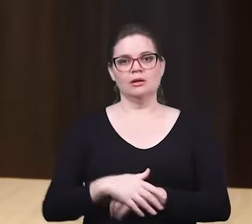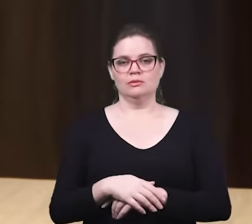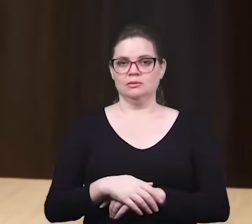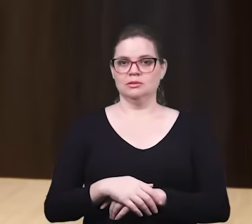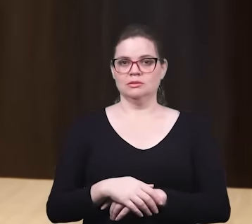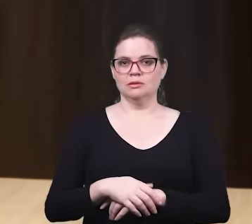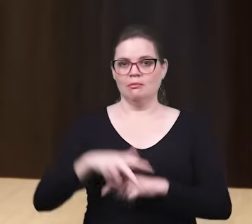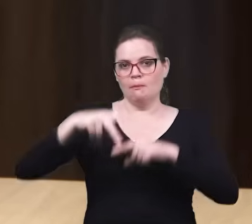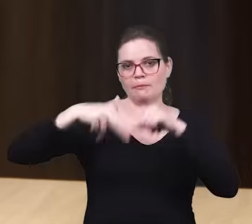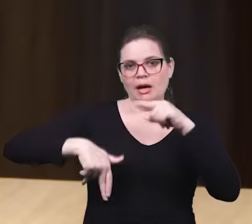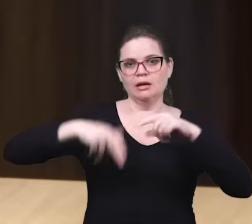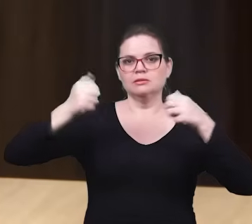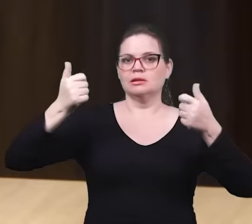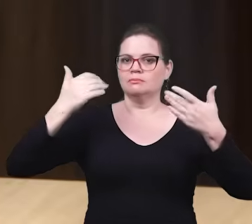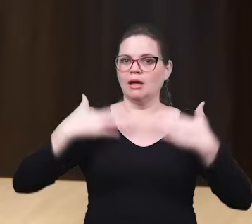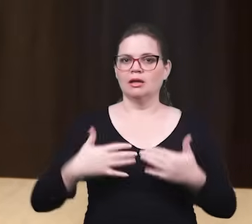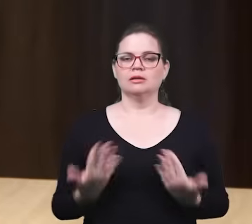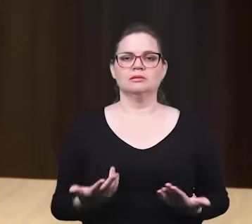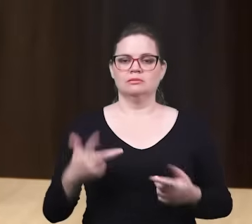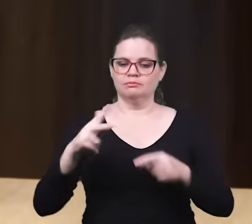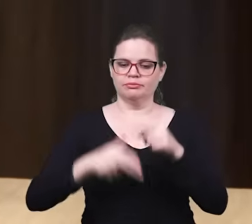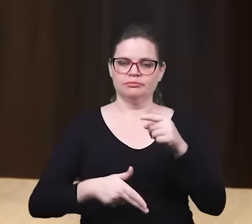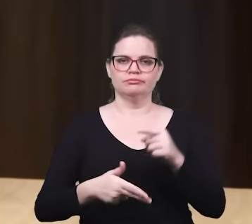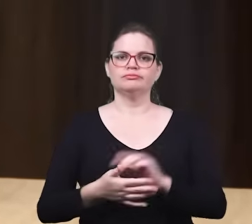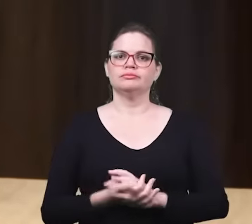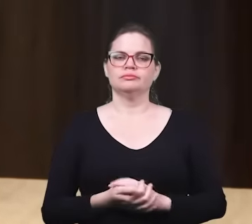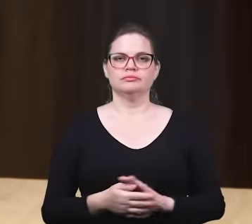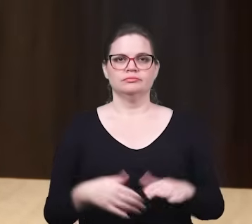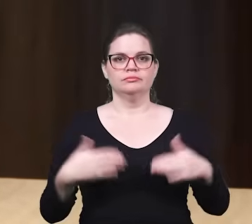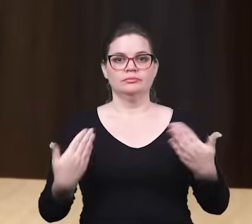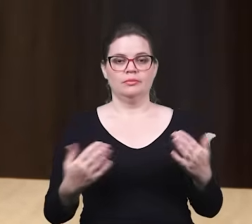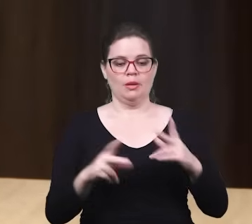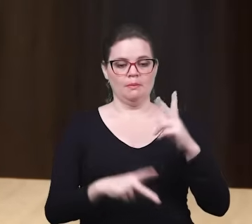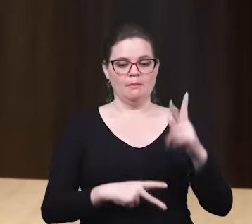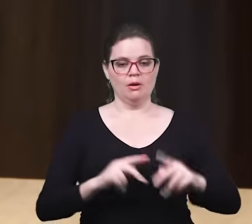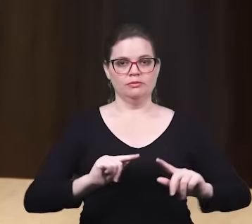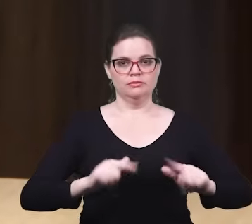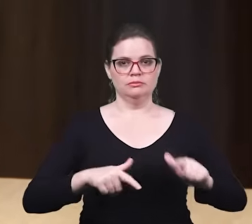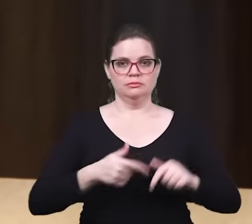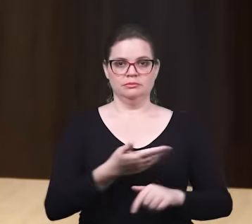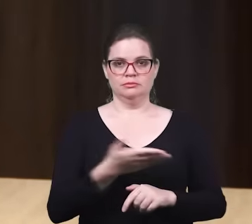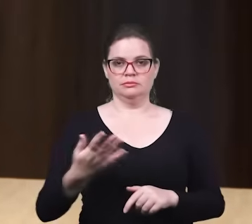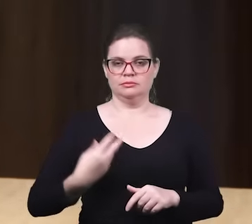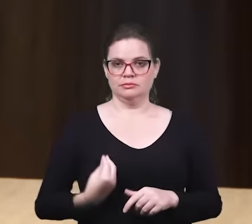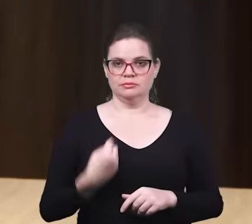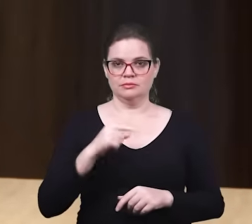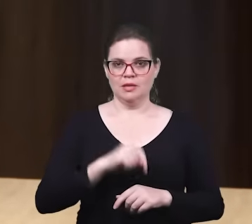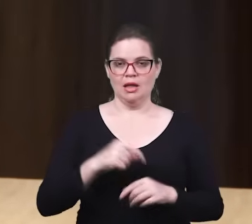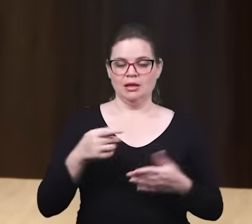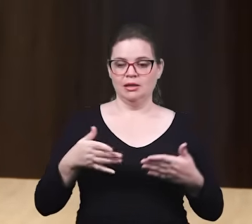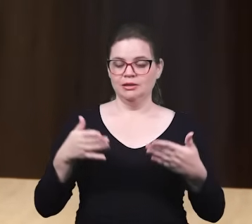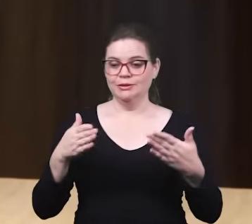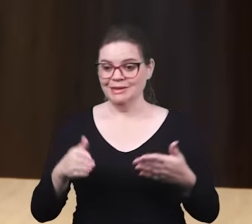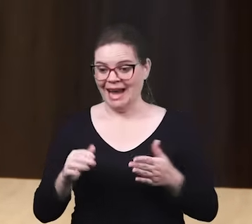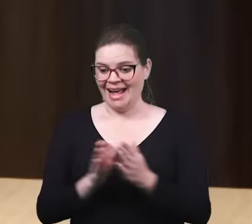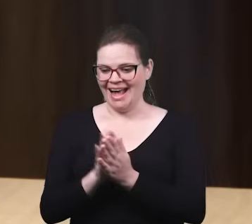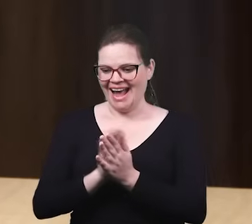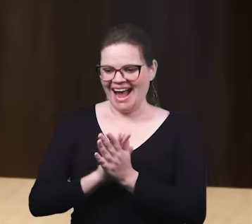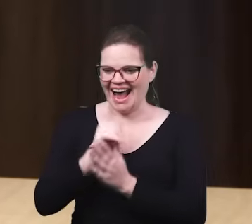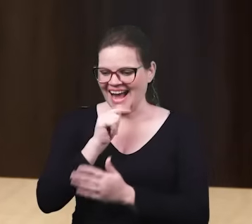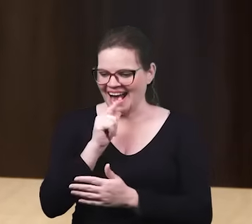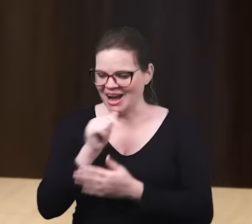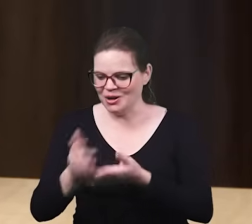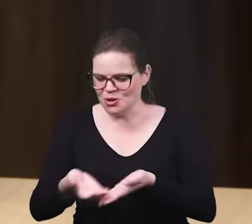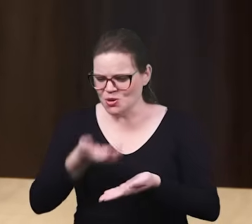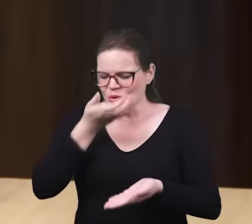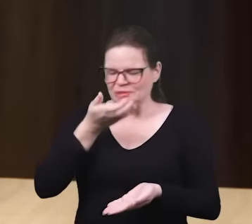Senhor. Então, aquela situação toda que o povo de Israel se deparou, as águas amargas, representa isso, o